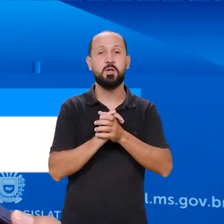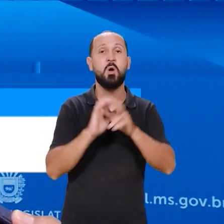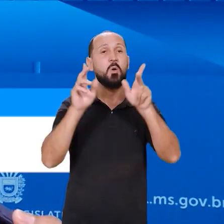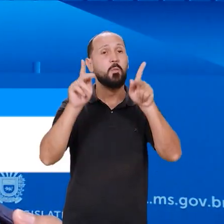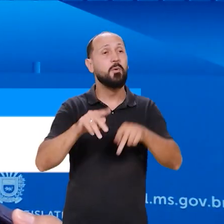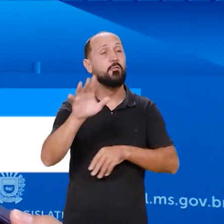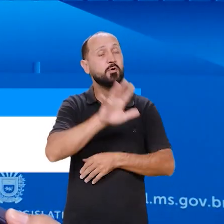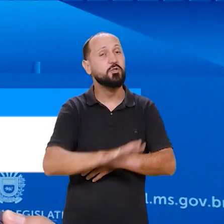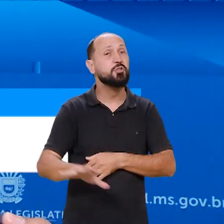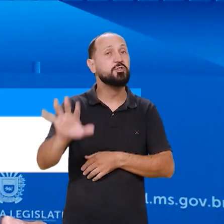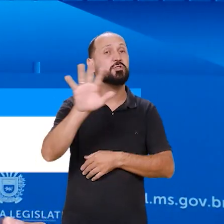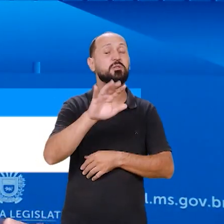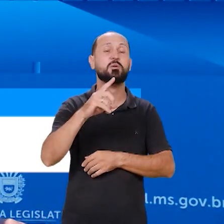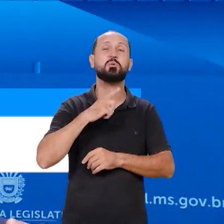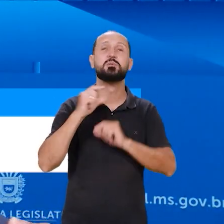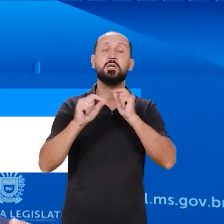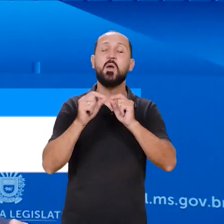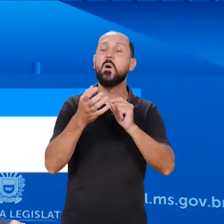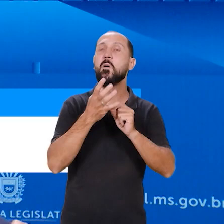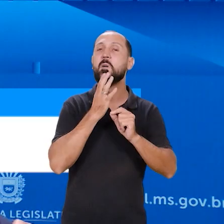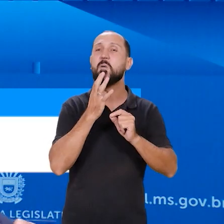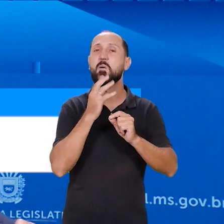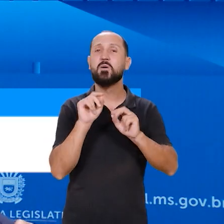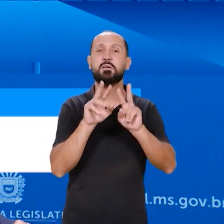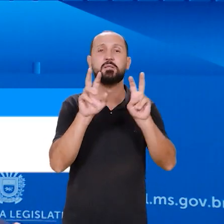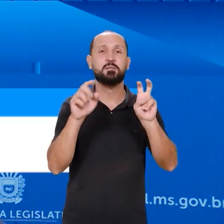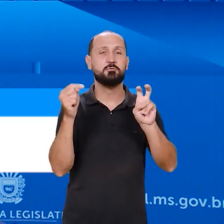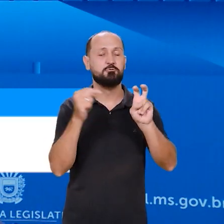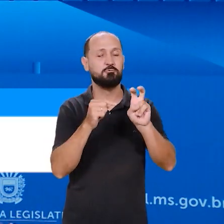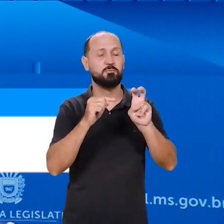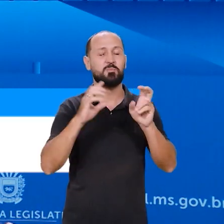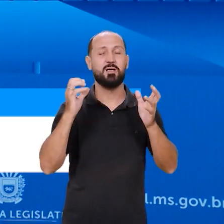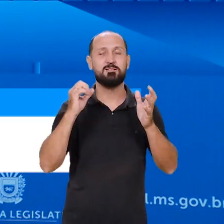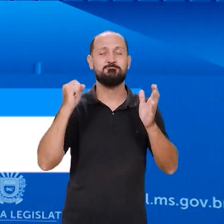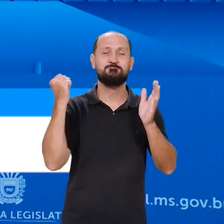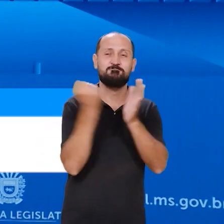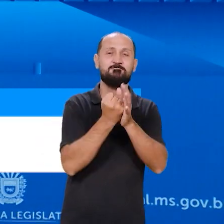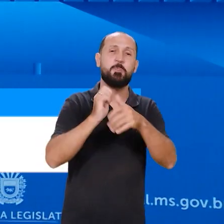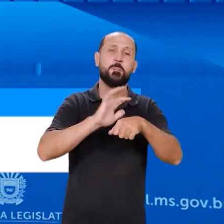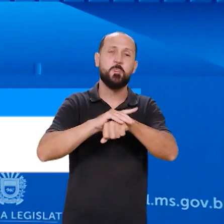de que a população, de uma forma geral, tenha conhecimento sobre essa